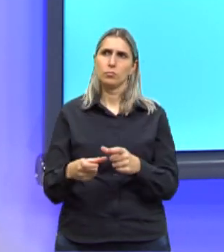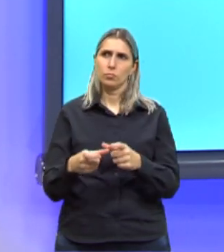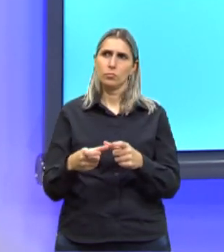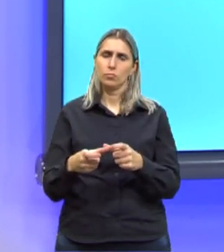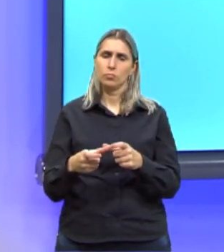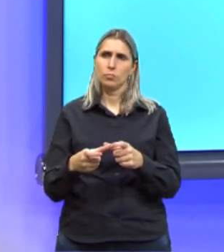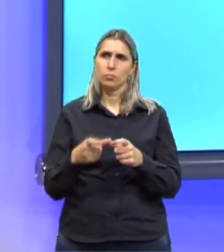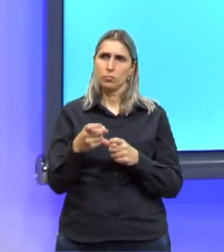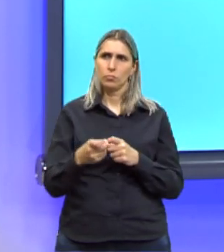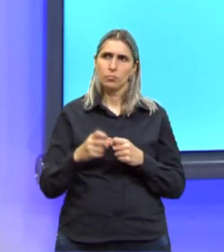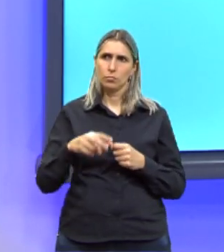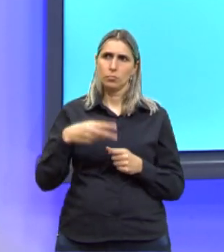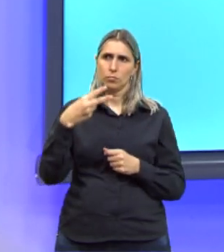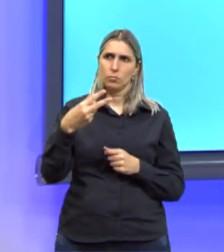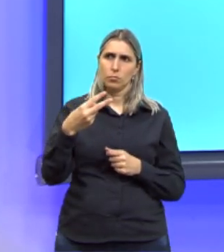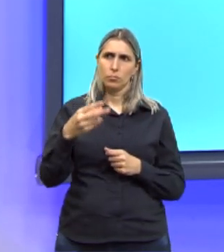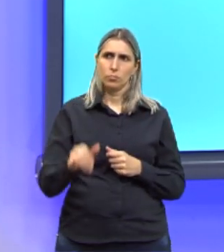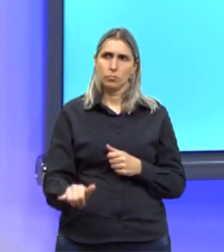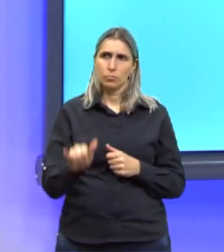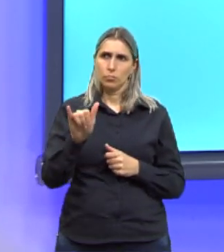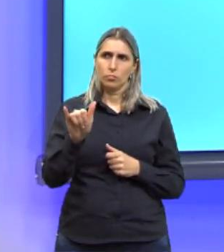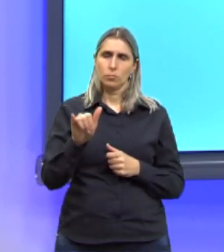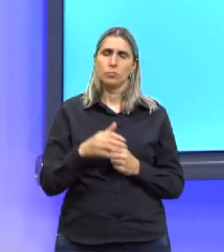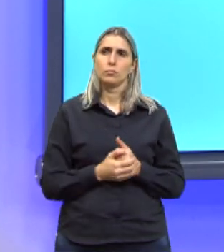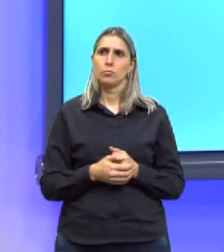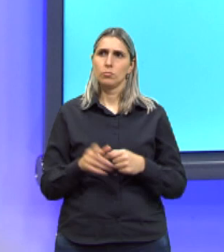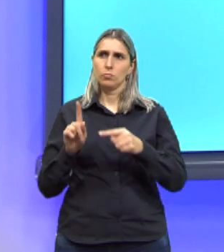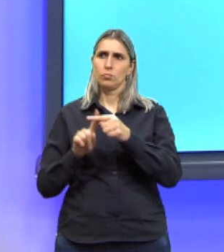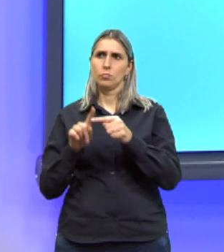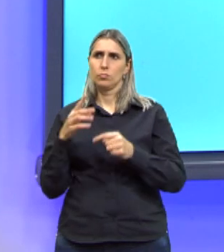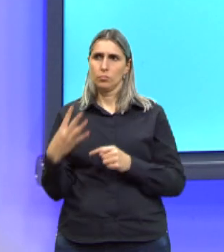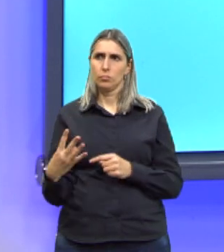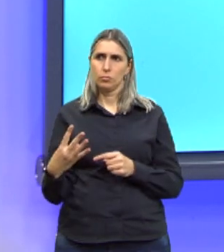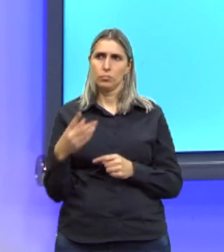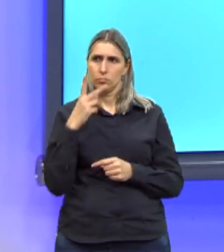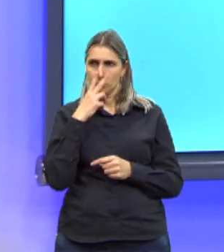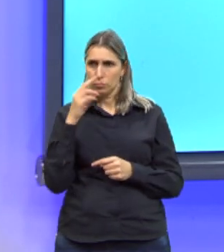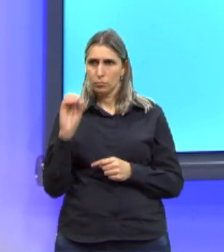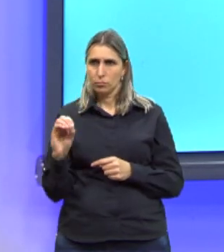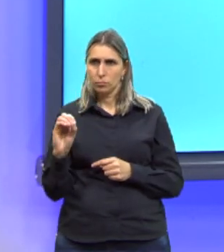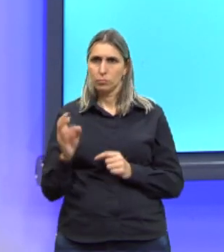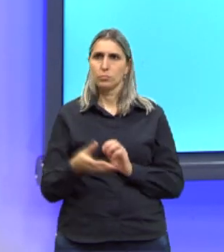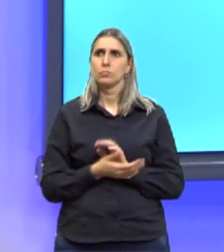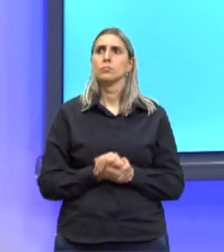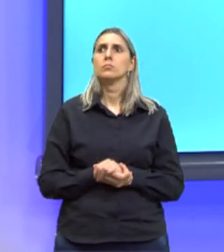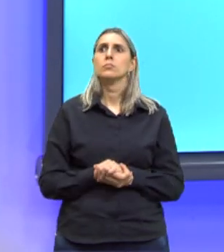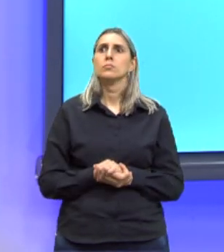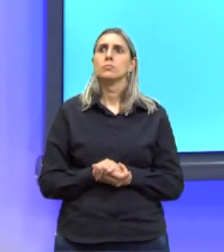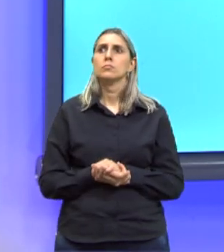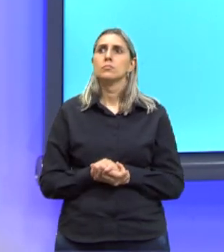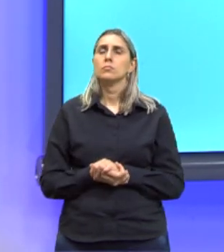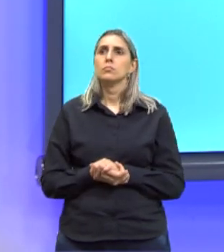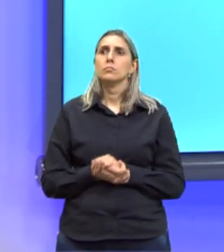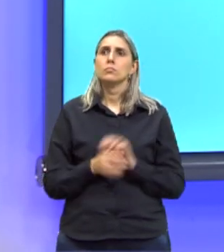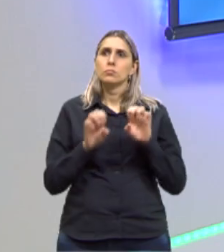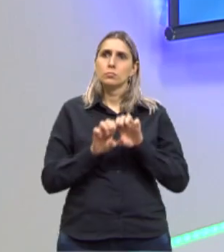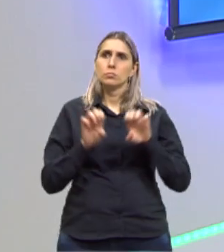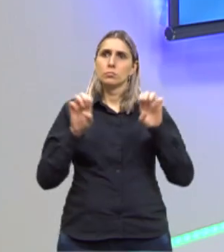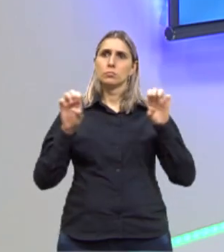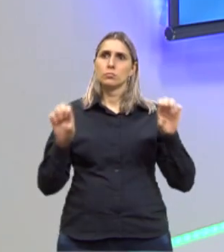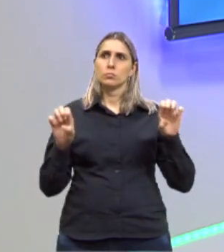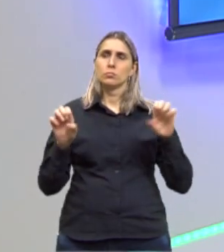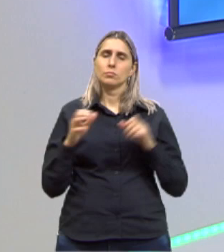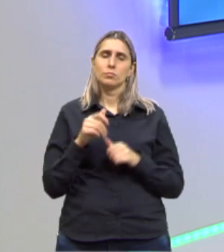quadrado nós colocamos o y. Mais 4 igual a zero. E aí, essa equação é